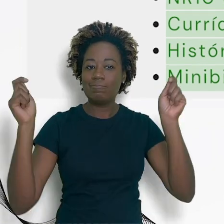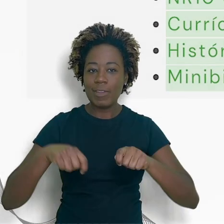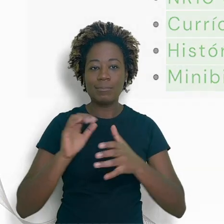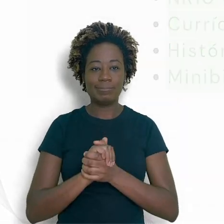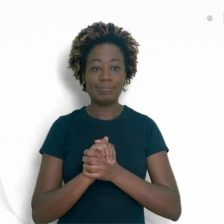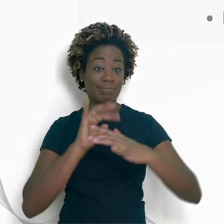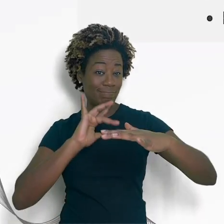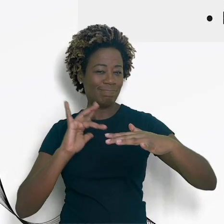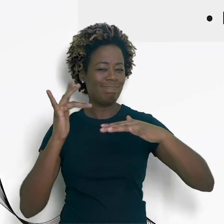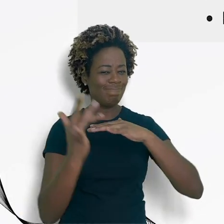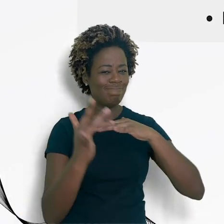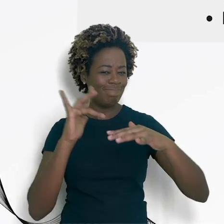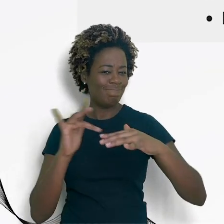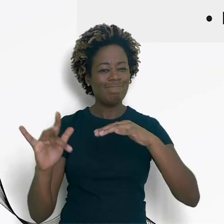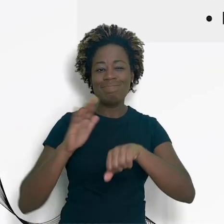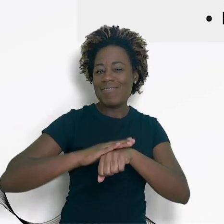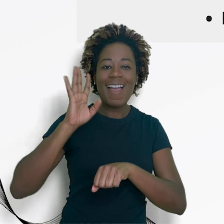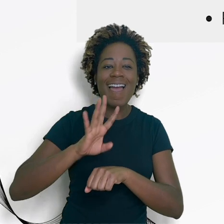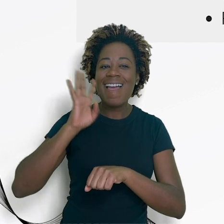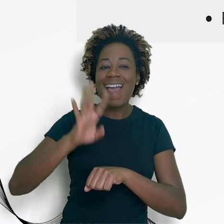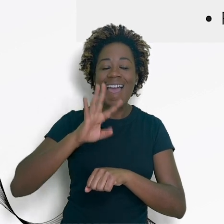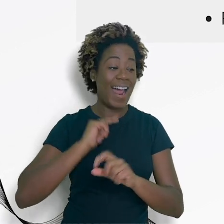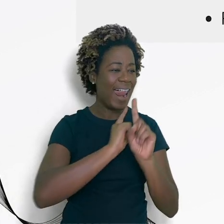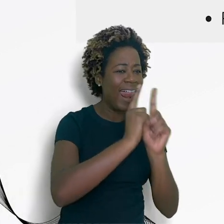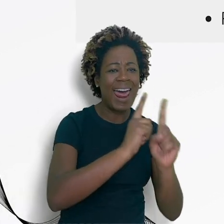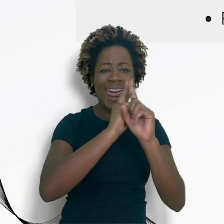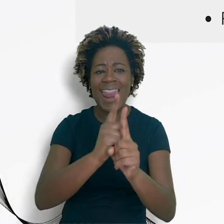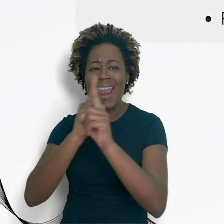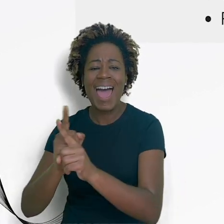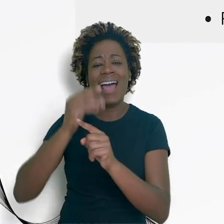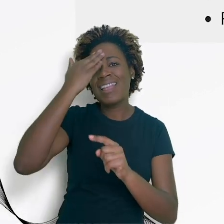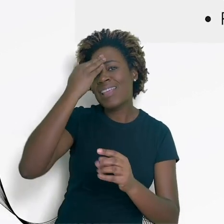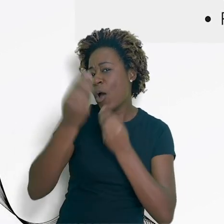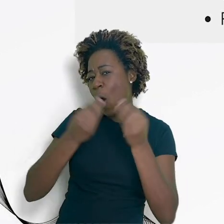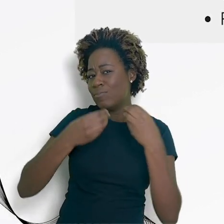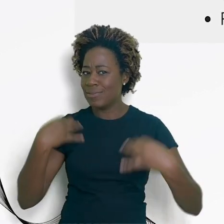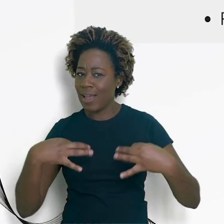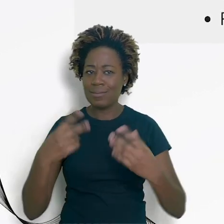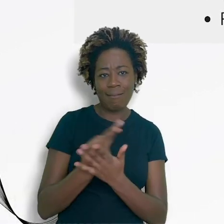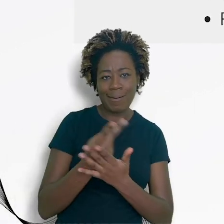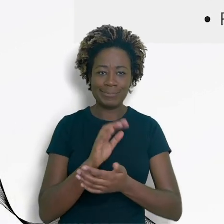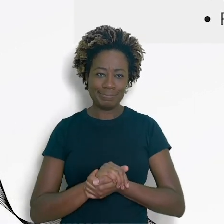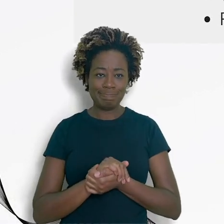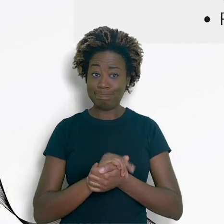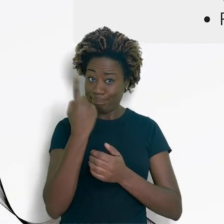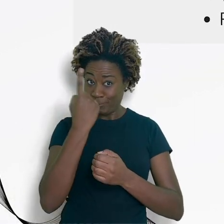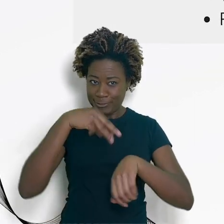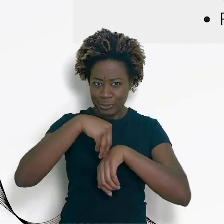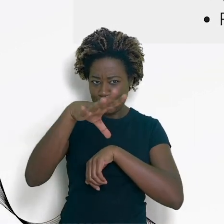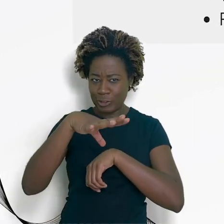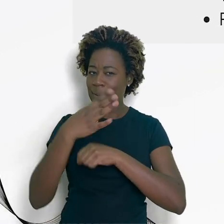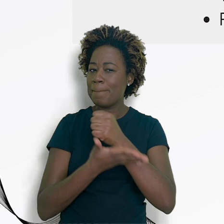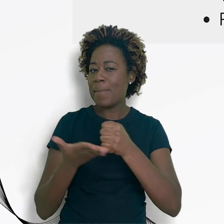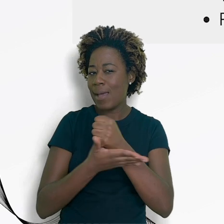Redes sociais, chegou a parte mais legal, aquela que a gente sai stalkeando a vida de todo mundo para entender se a gente está fazendo certo. A primeira dica e